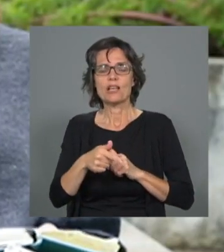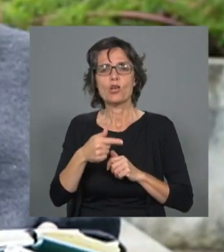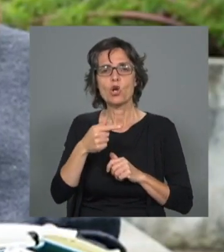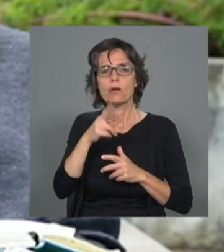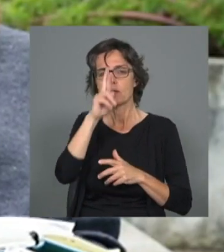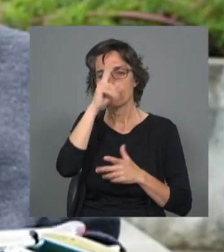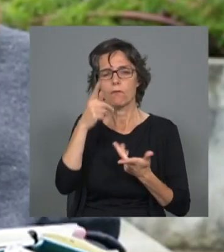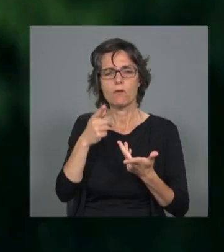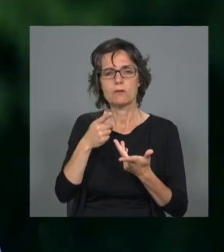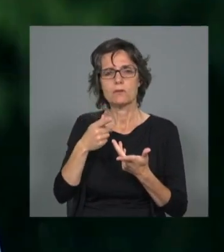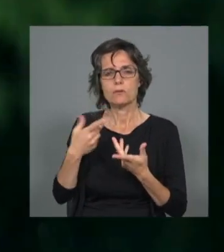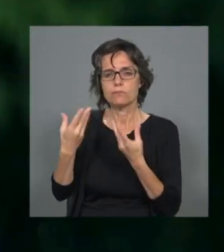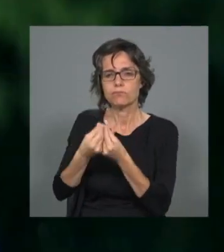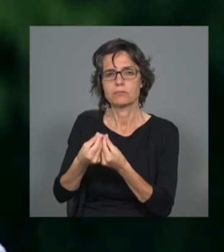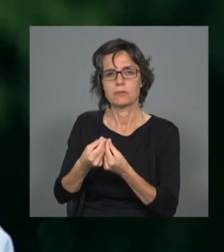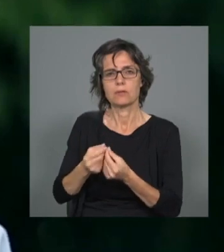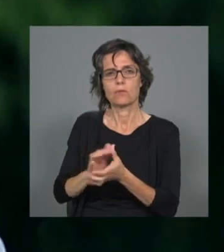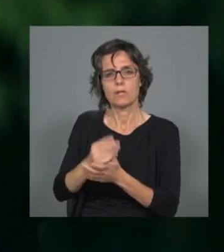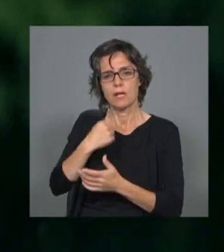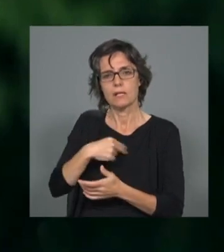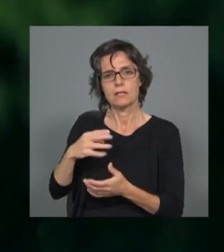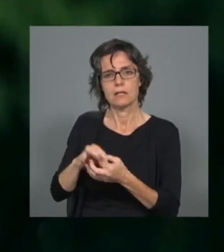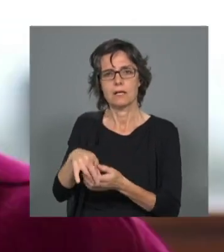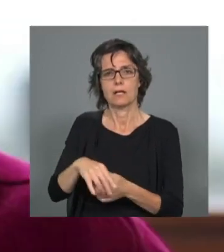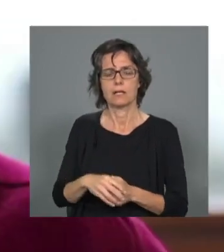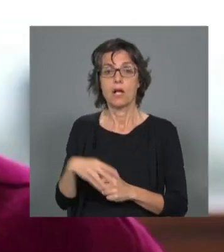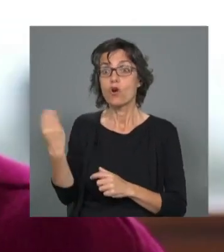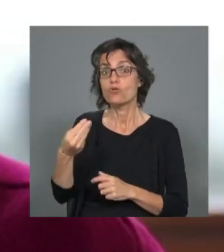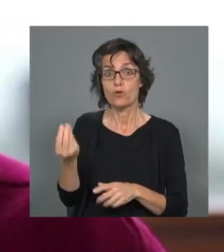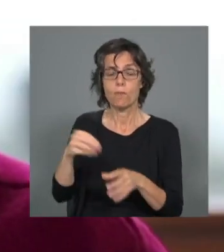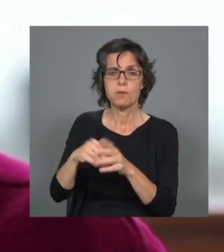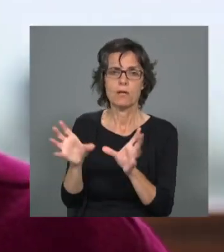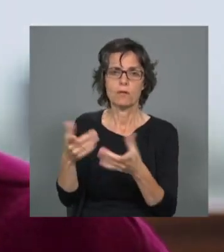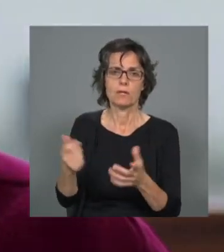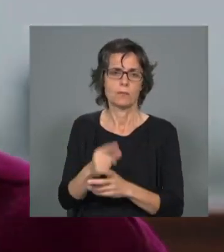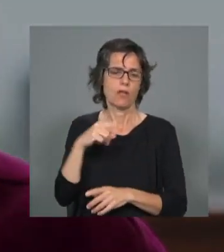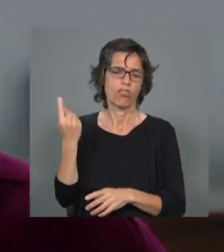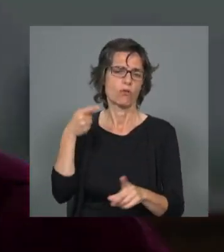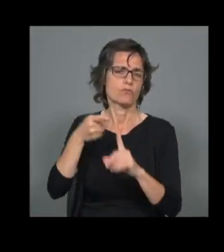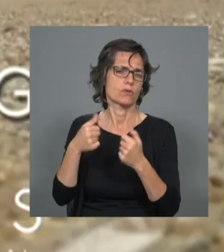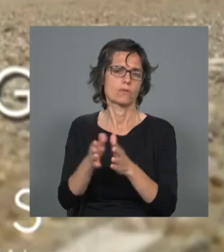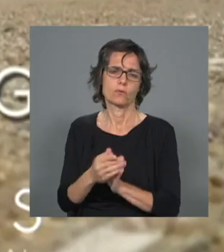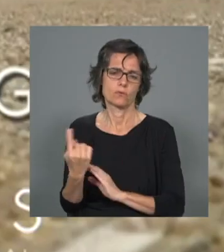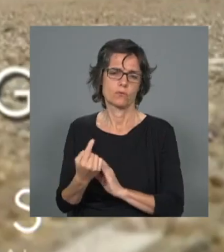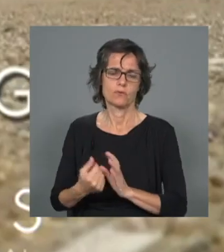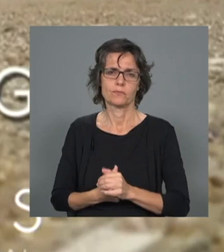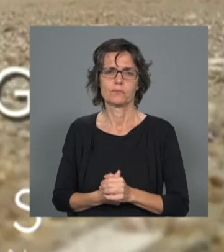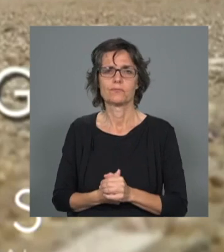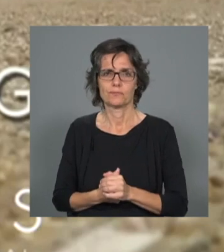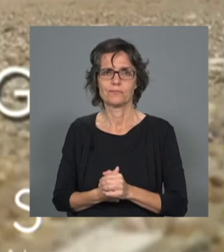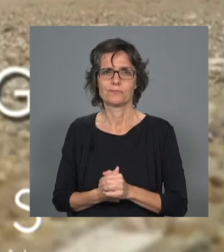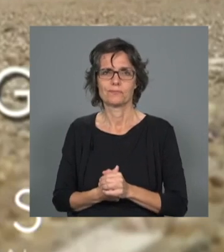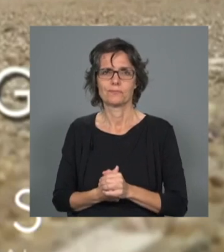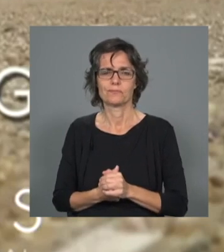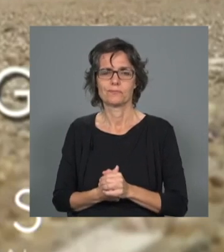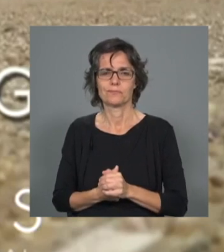de sobrevivência do casal cristão. A alegria que também é ser jovem das equipas. É para todos nós. A cidade é para todos nós. Leva-nos